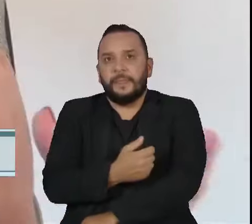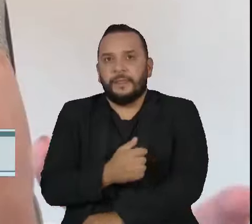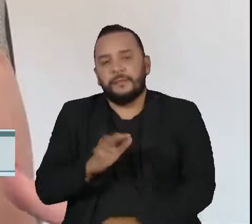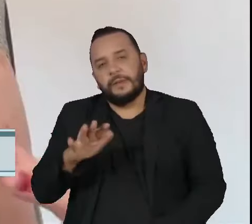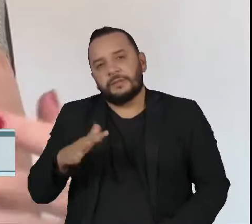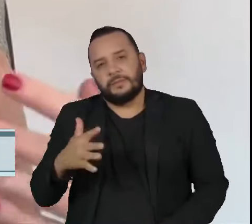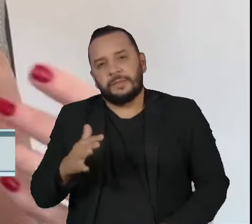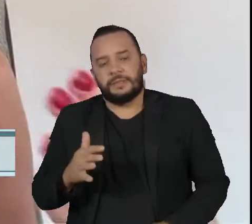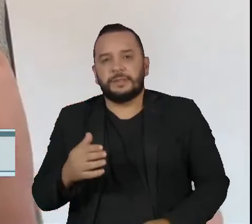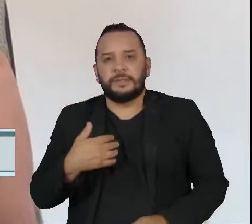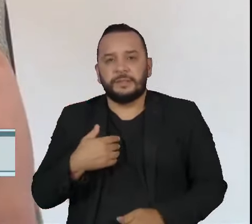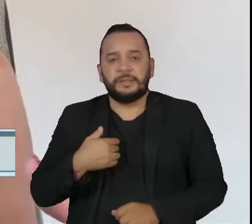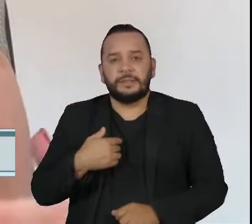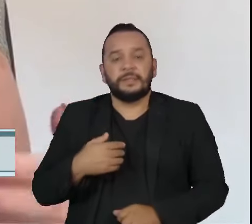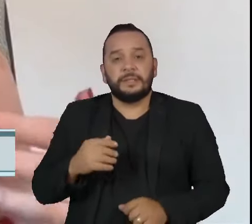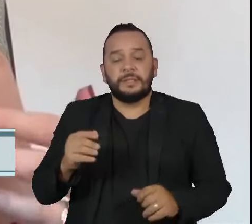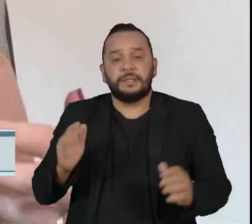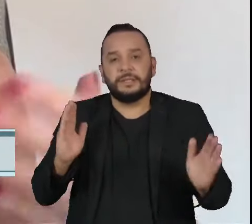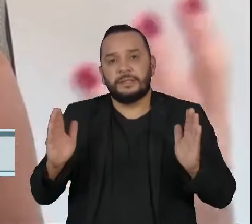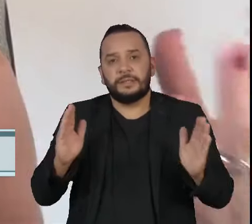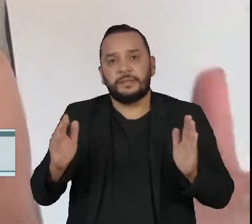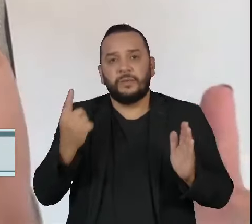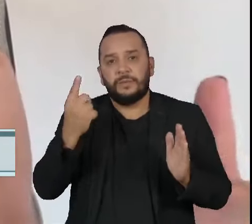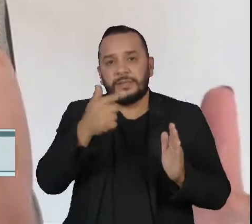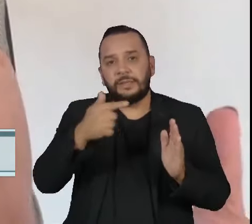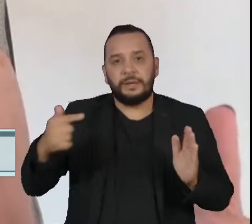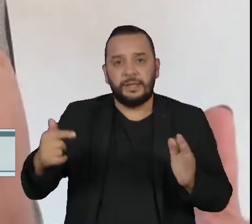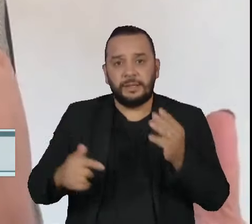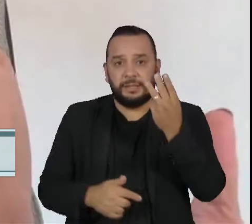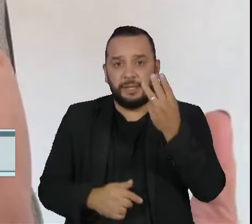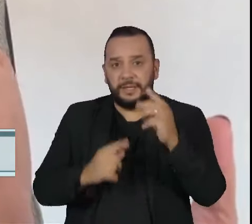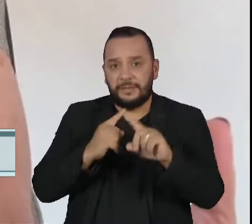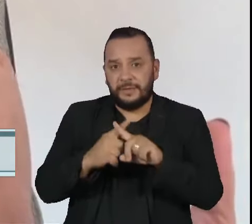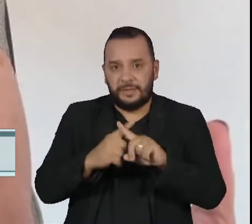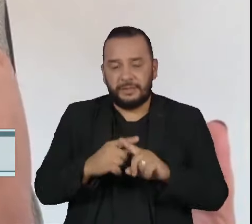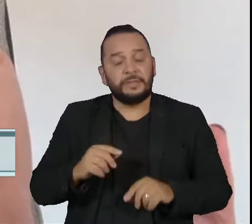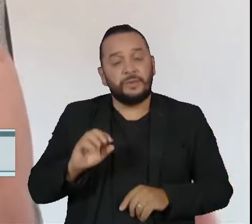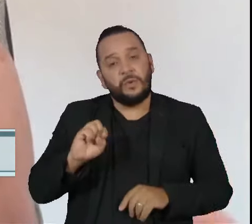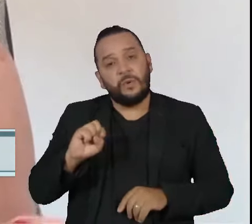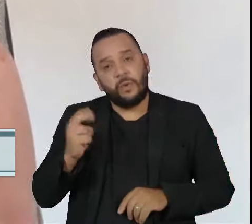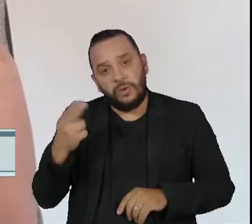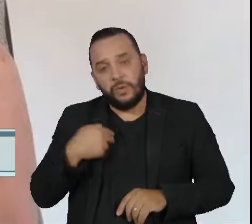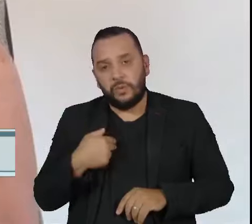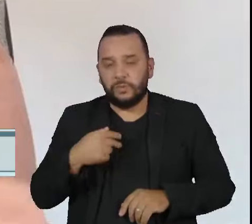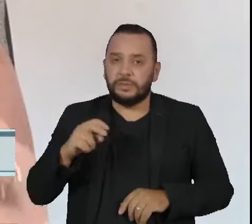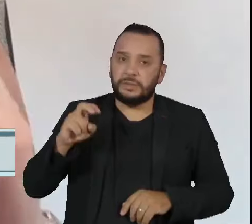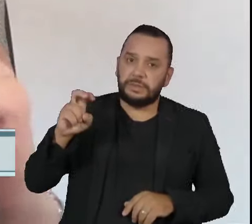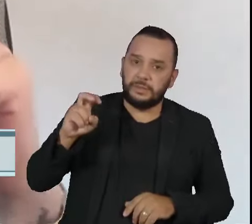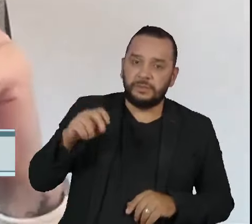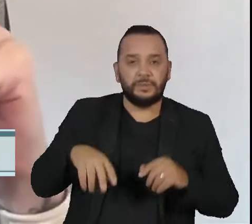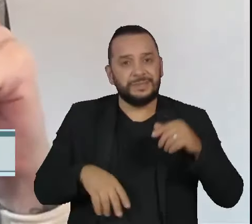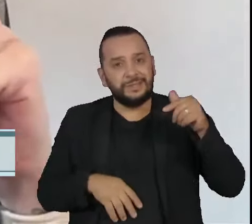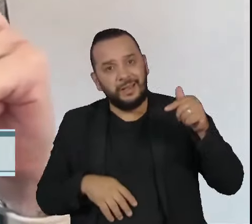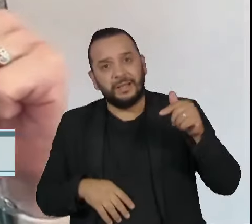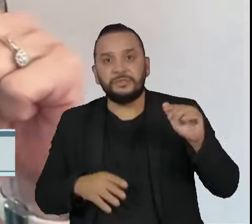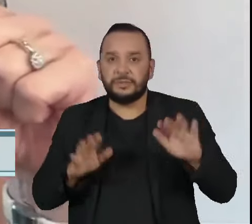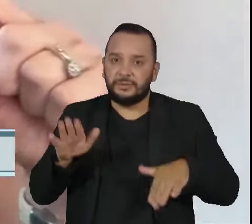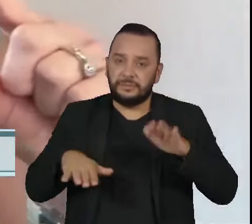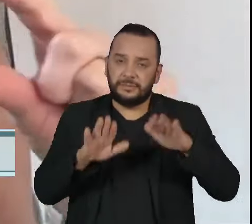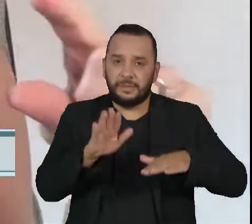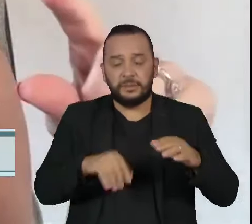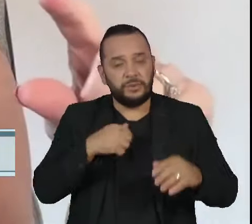varia de 3 vezes por semana, 5 ou eventualmente até 7 vezes por semana, para que ele tenha